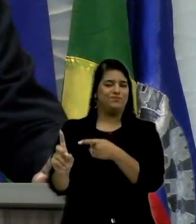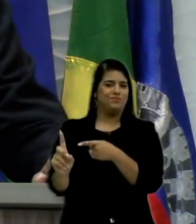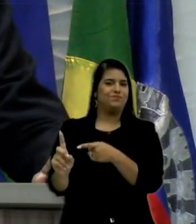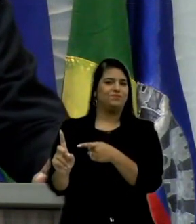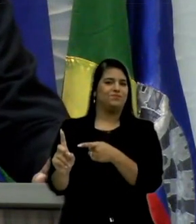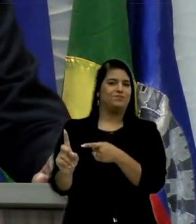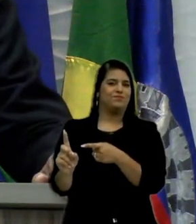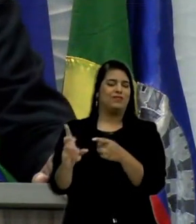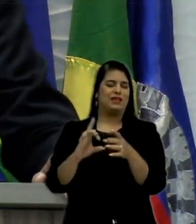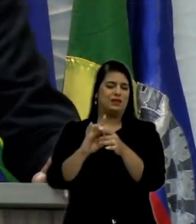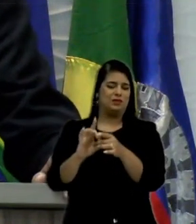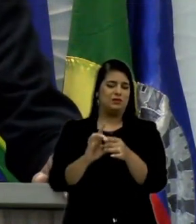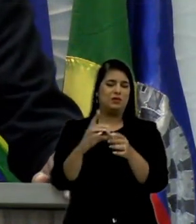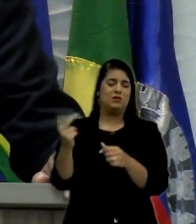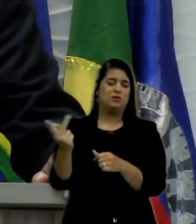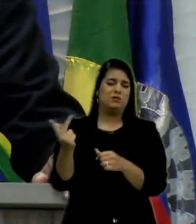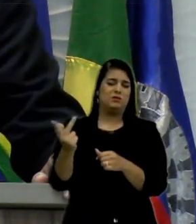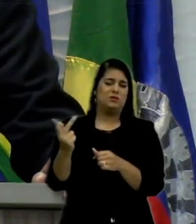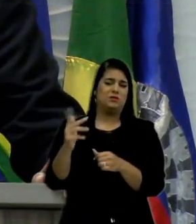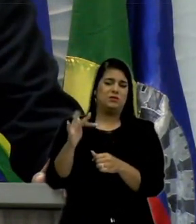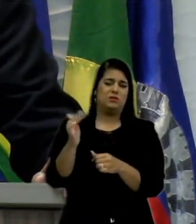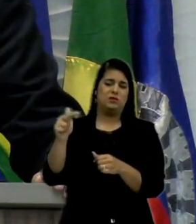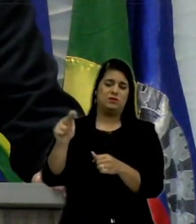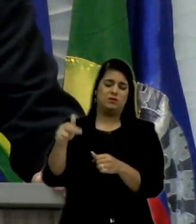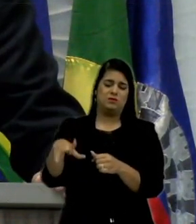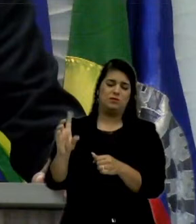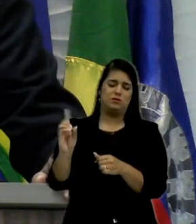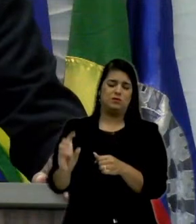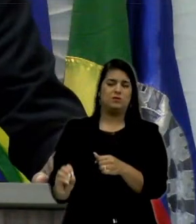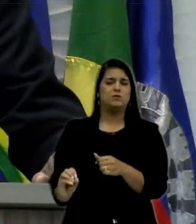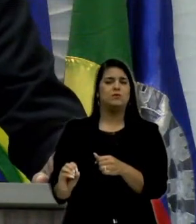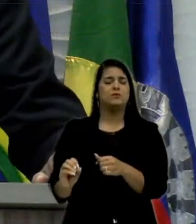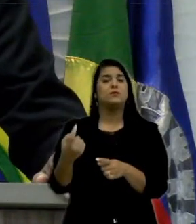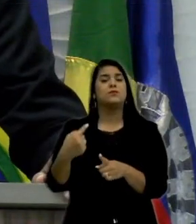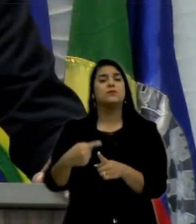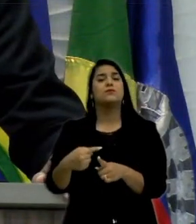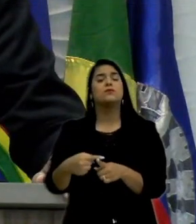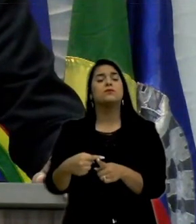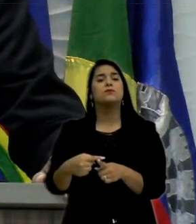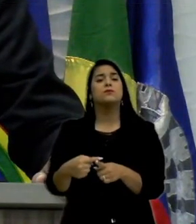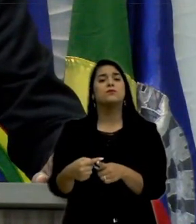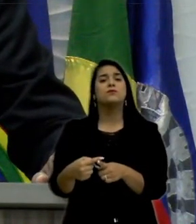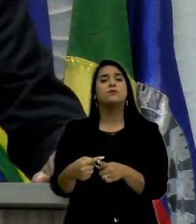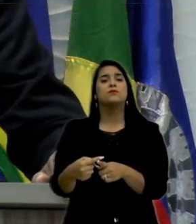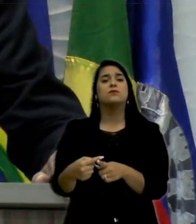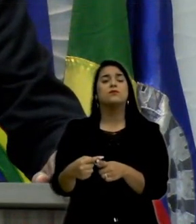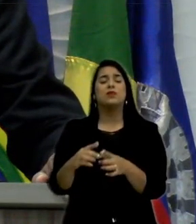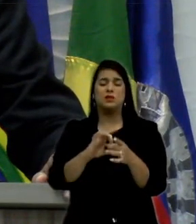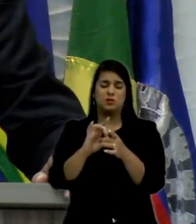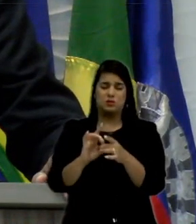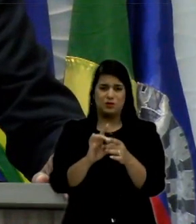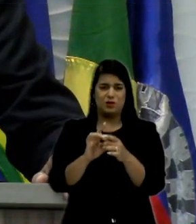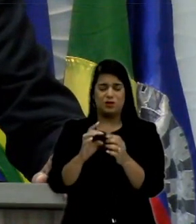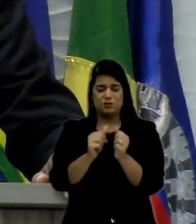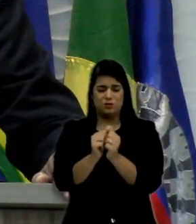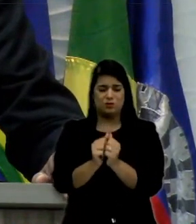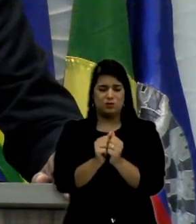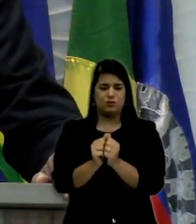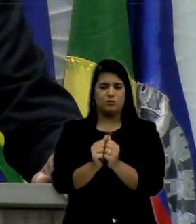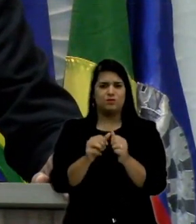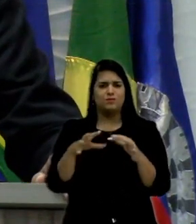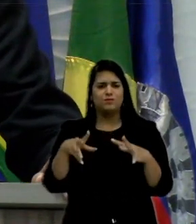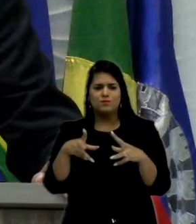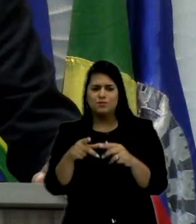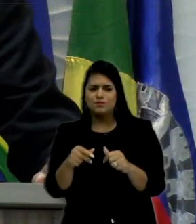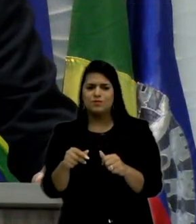unificação dos dois fundos. Por quê? Depois da unificação, todo